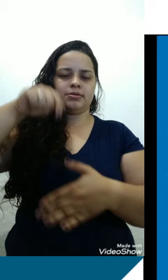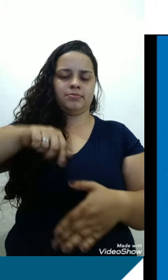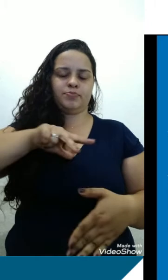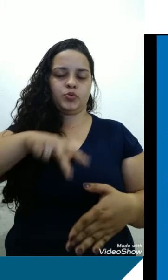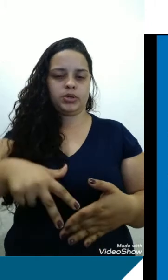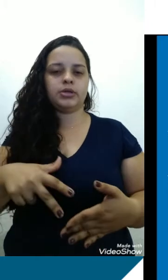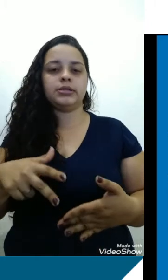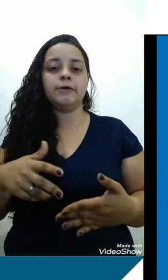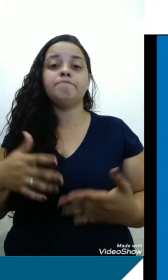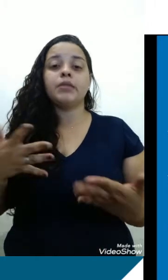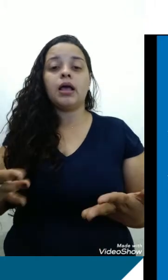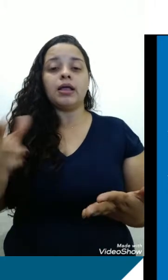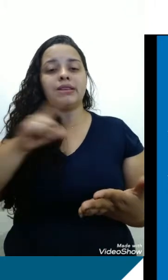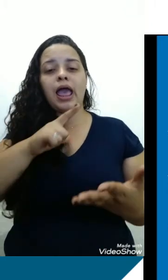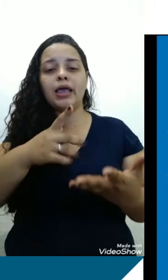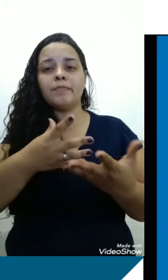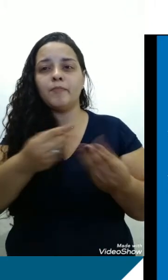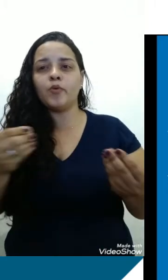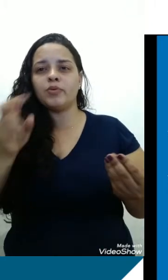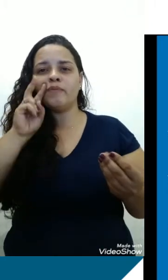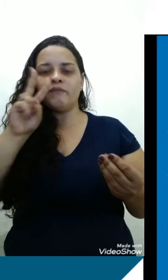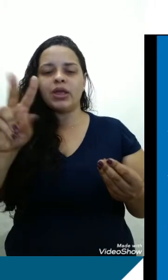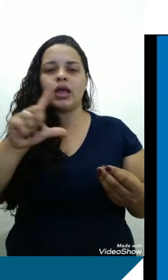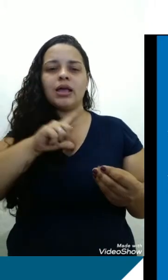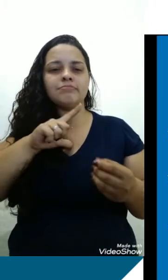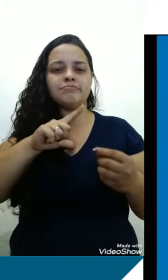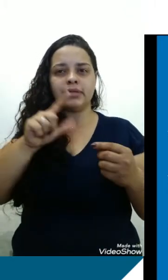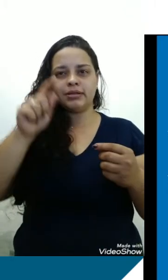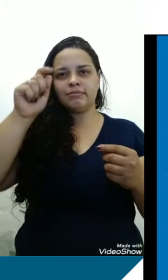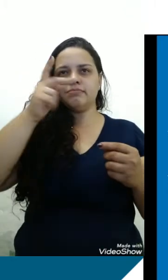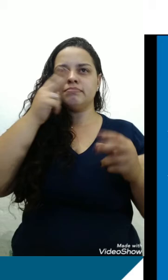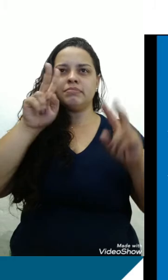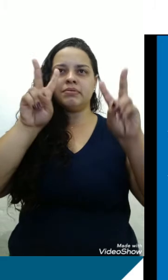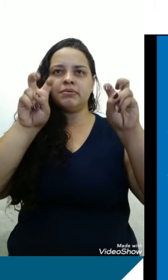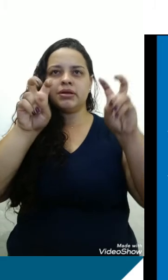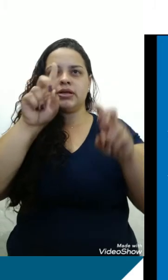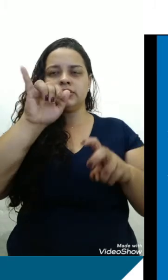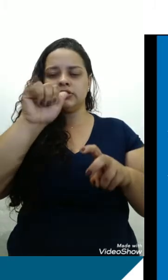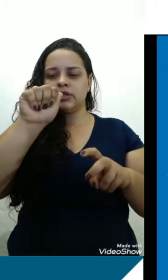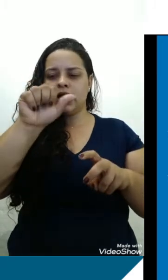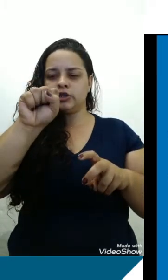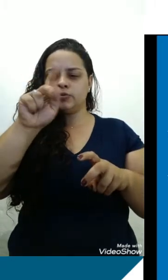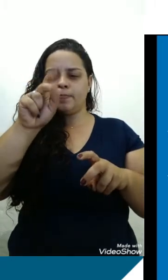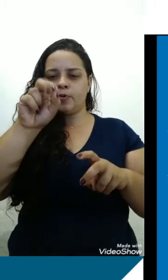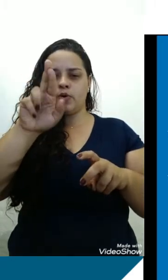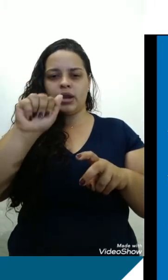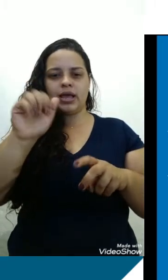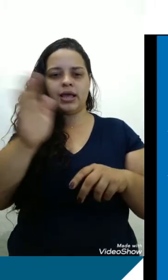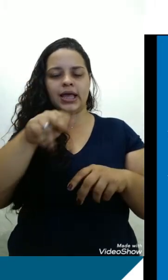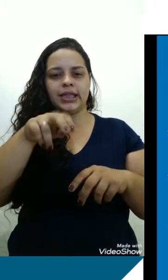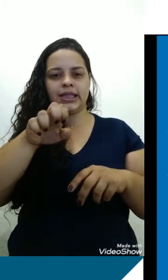né? Em um movimento, né, que a gente chama de diáspora negra, ou seja, o que é isso? É